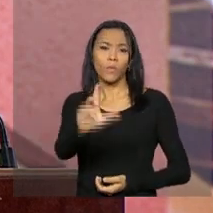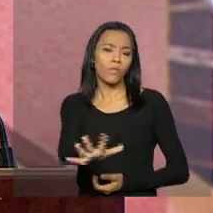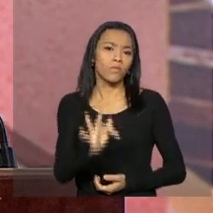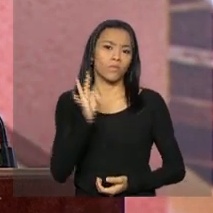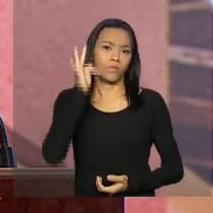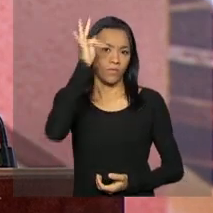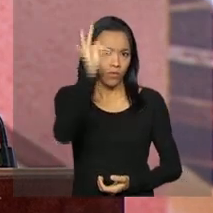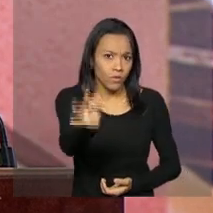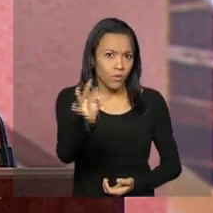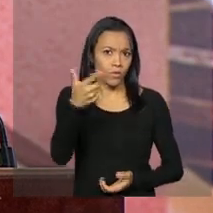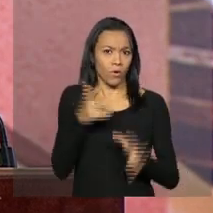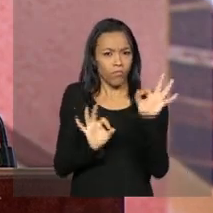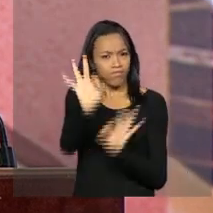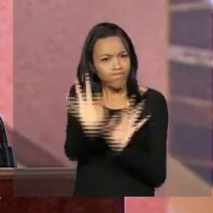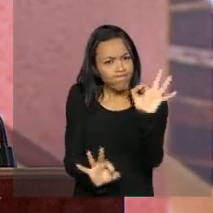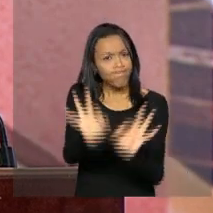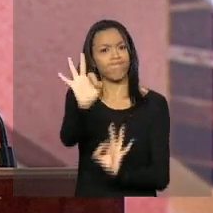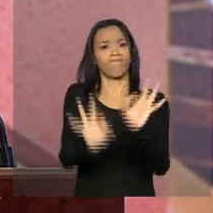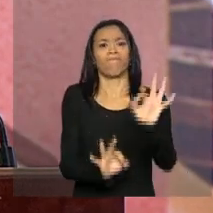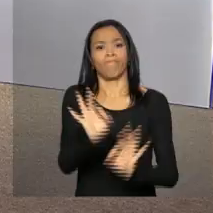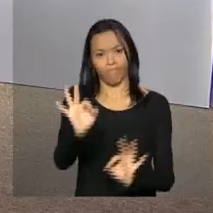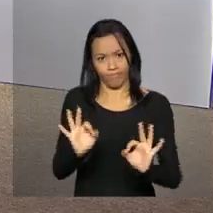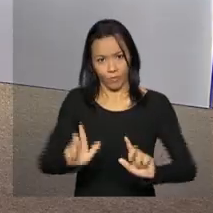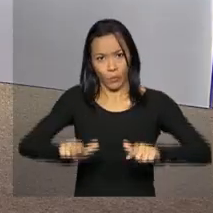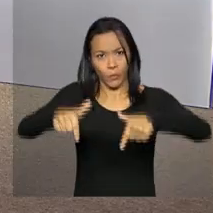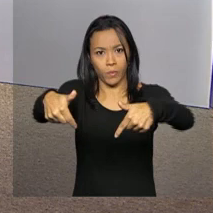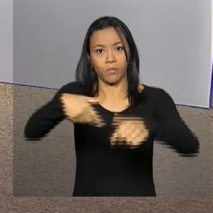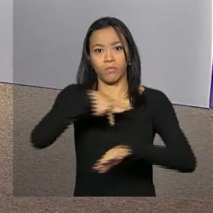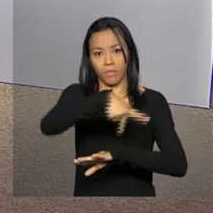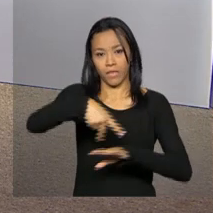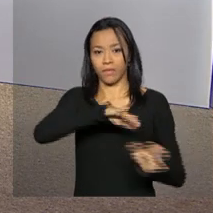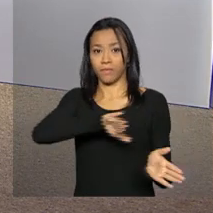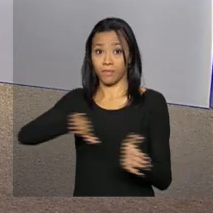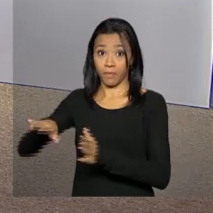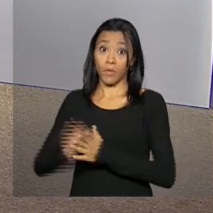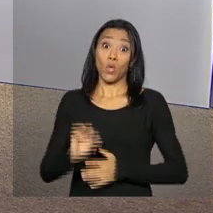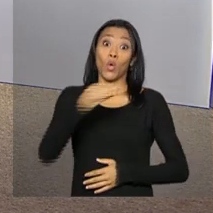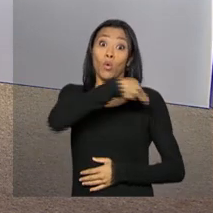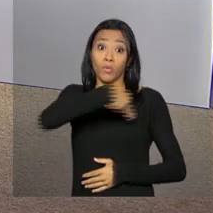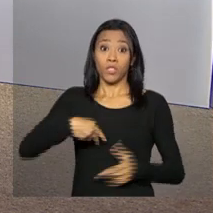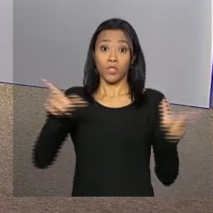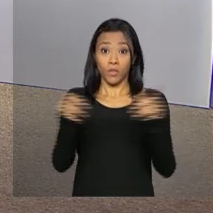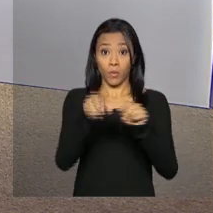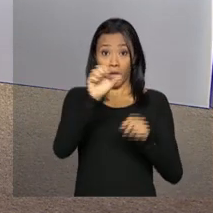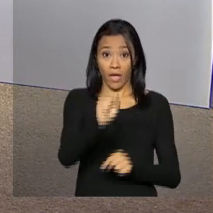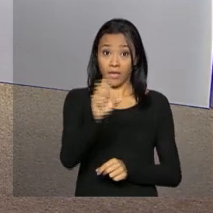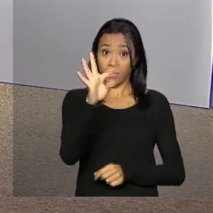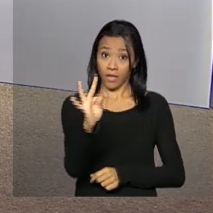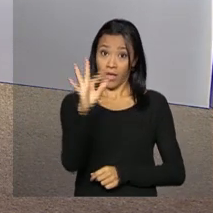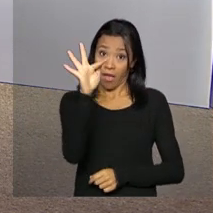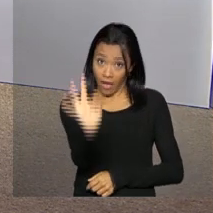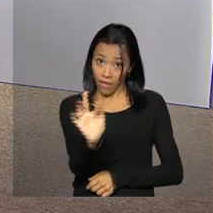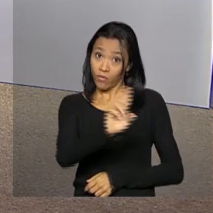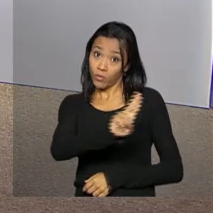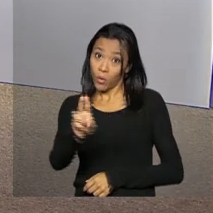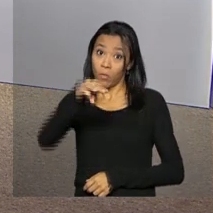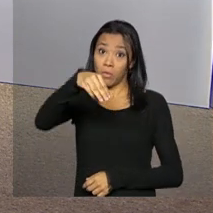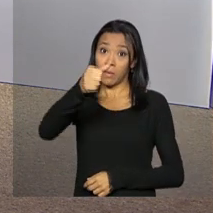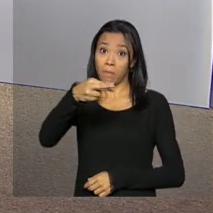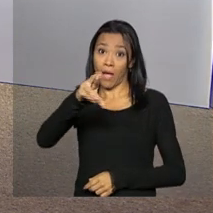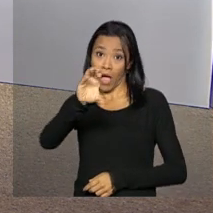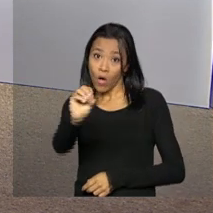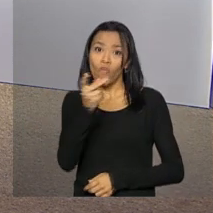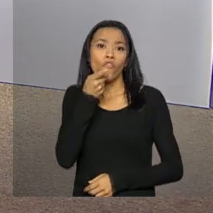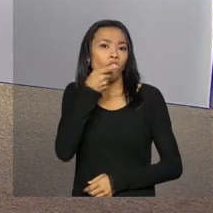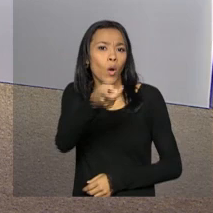futuro estruturado para o nosso país. O ministro do Supremo Tribunal Federal, Marco Aurélio Melo, disse ontem